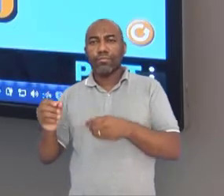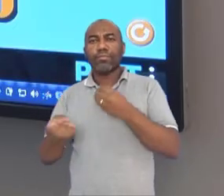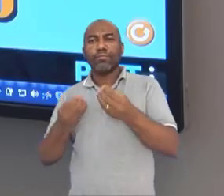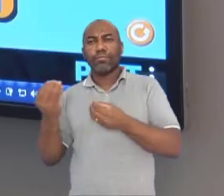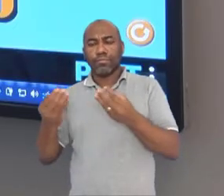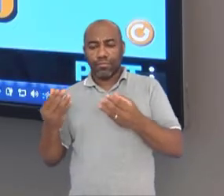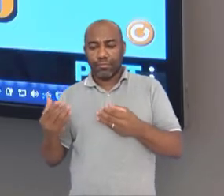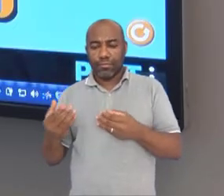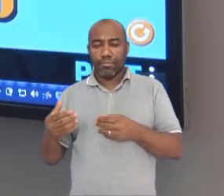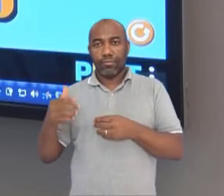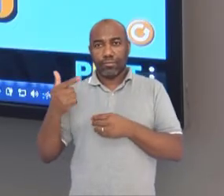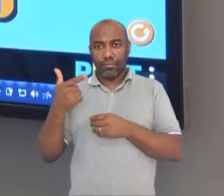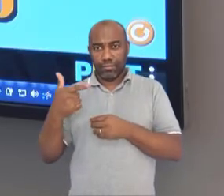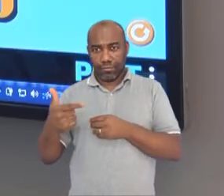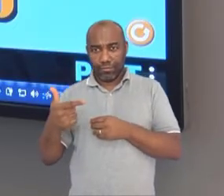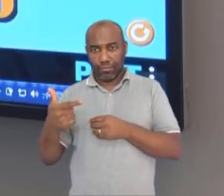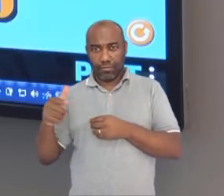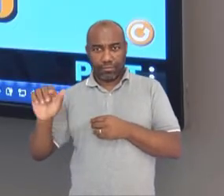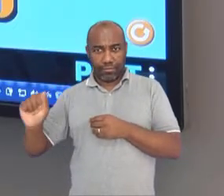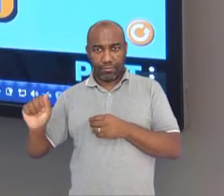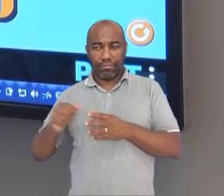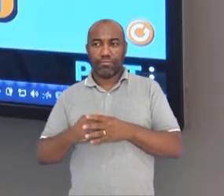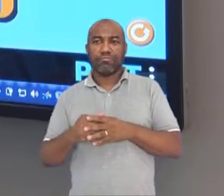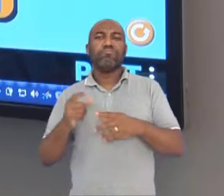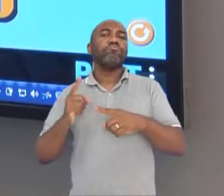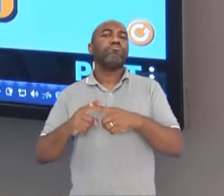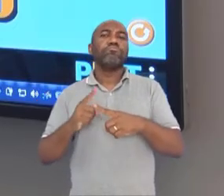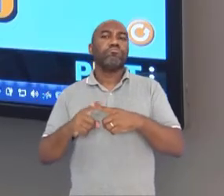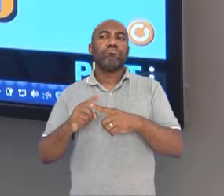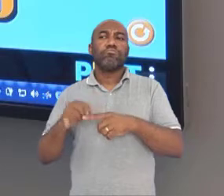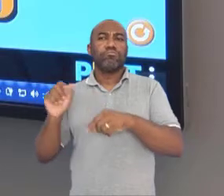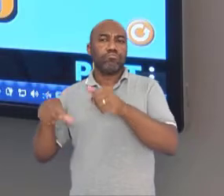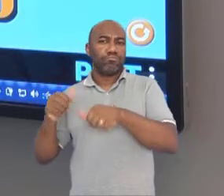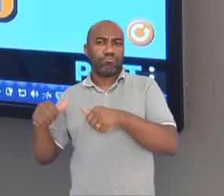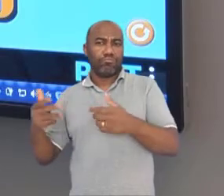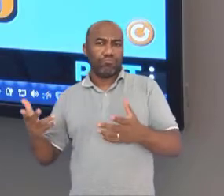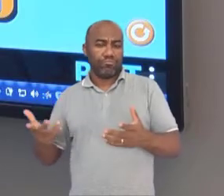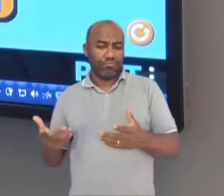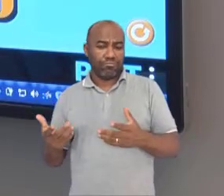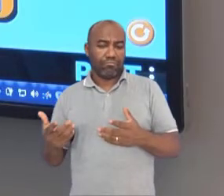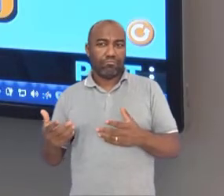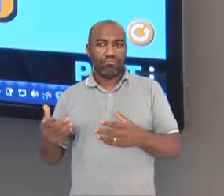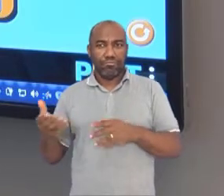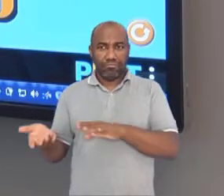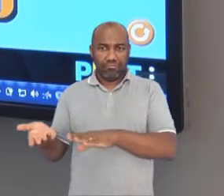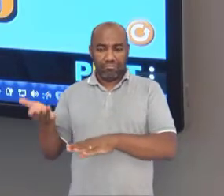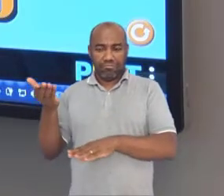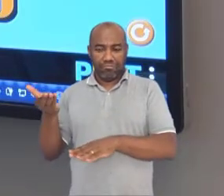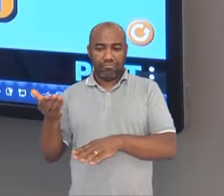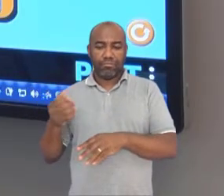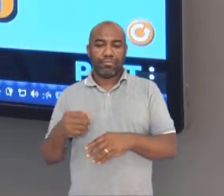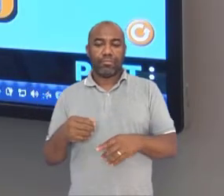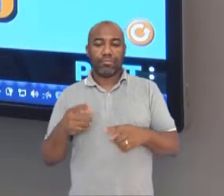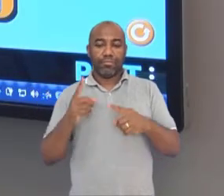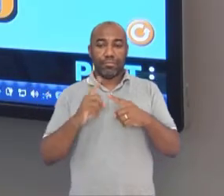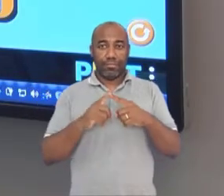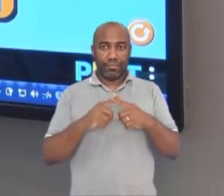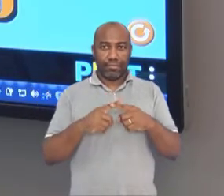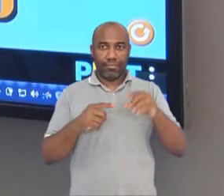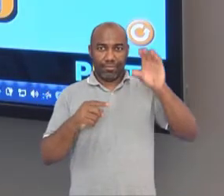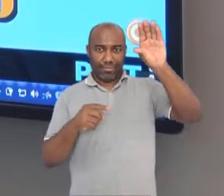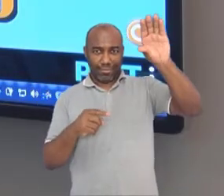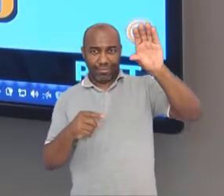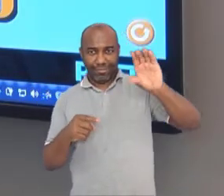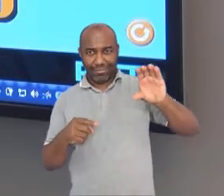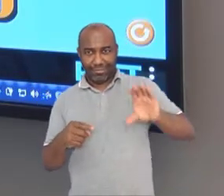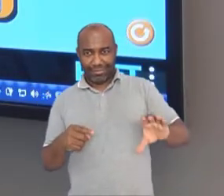ser 2 amperes. Por que que aumentou a intensidade de corrente elétrica? Vamos lá. Veja